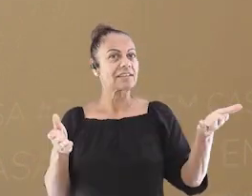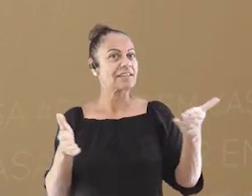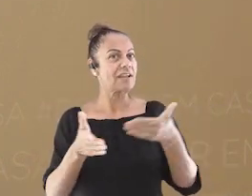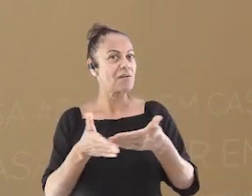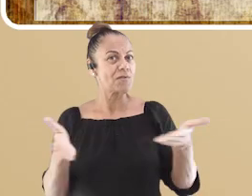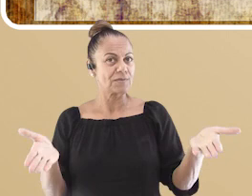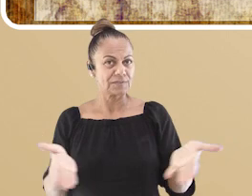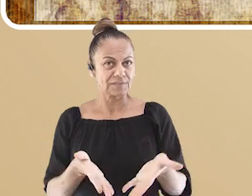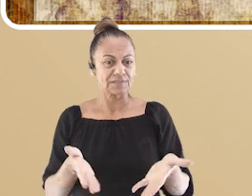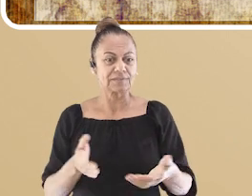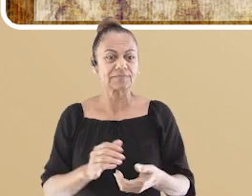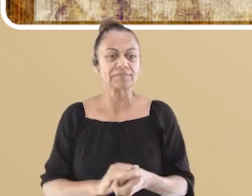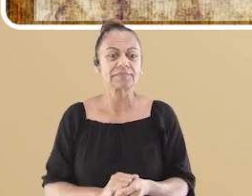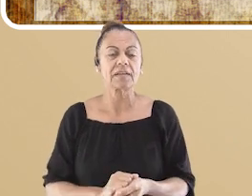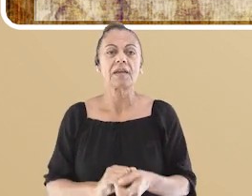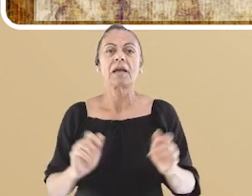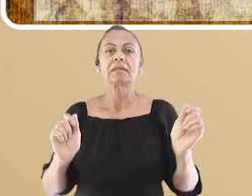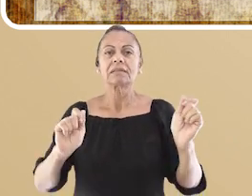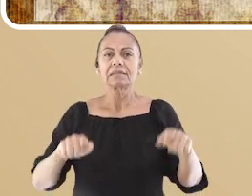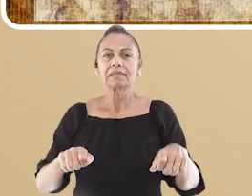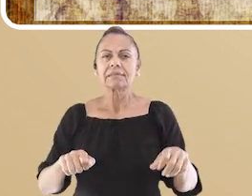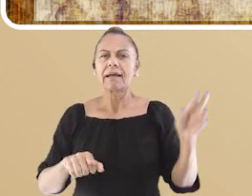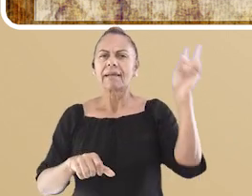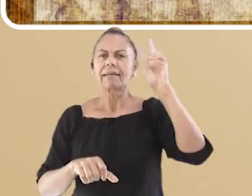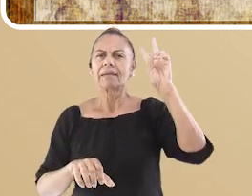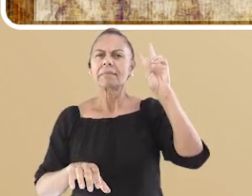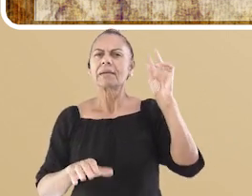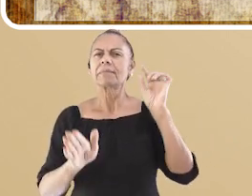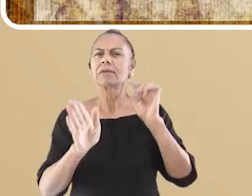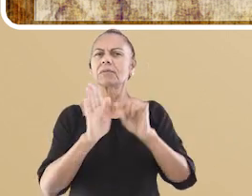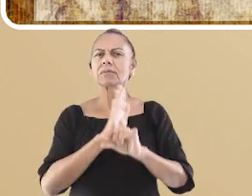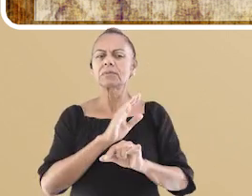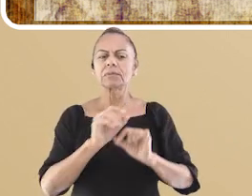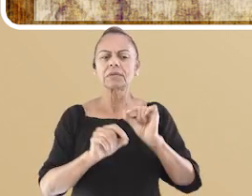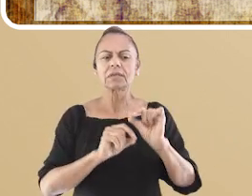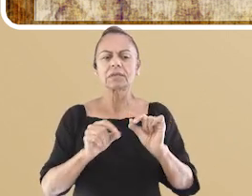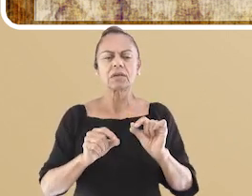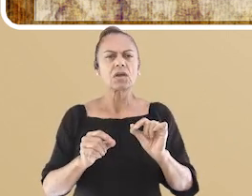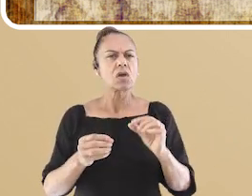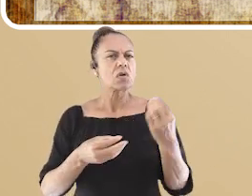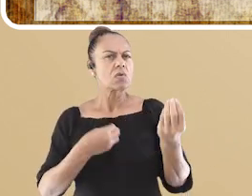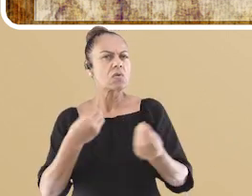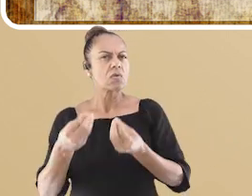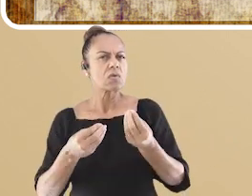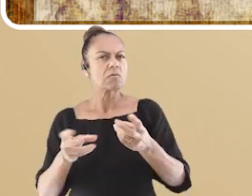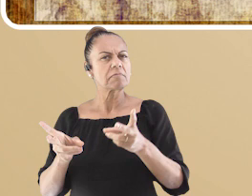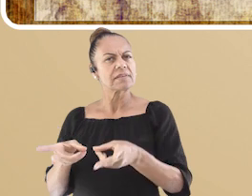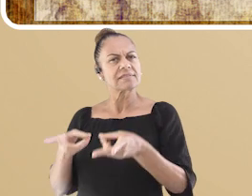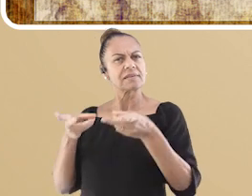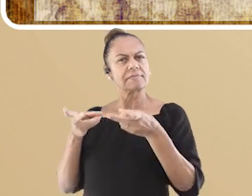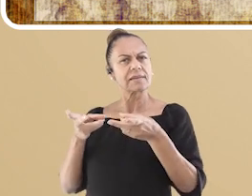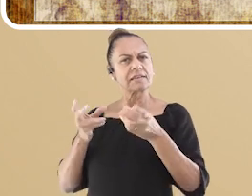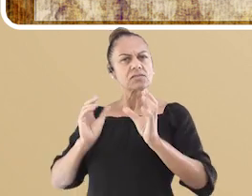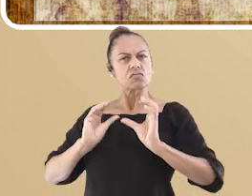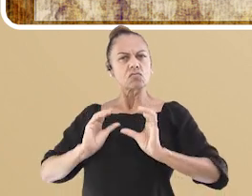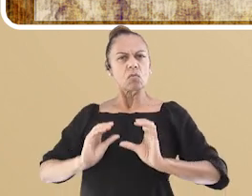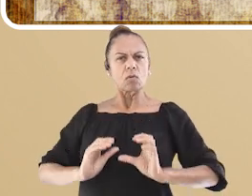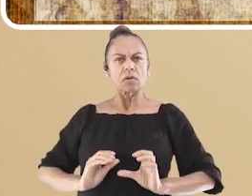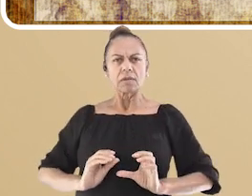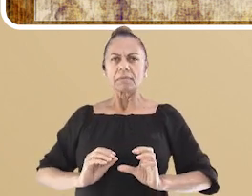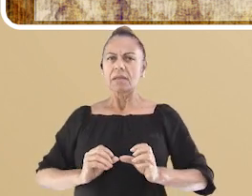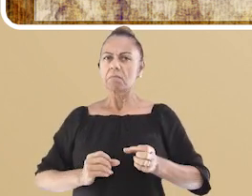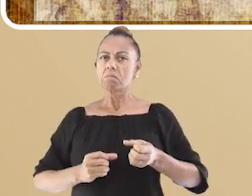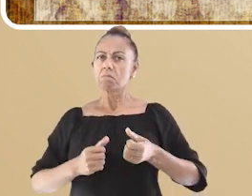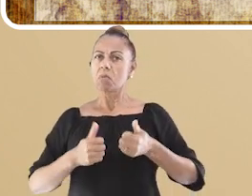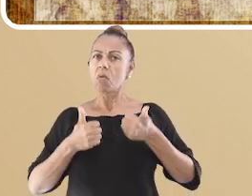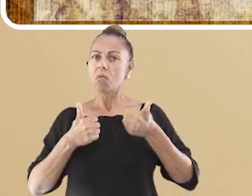crença. Podemos relembrar as perguntas: como saber se uma conduta é boa ou não?